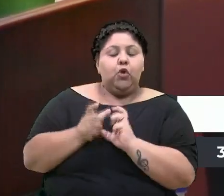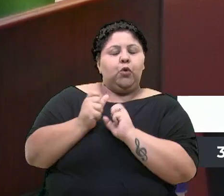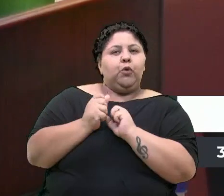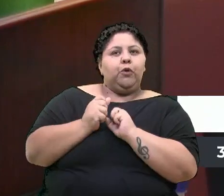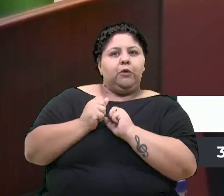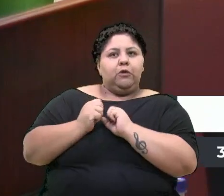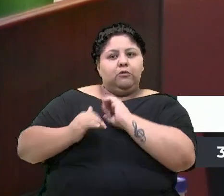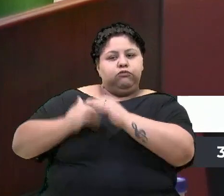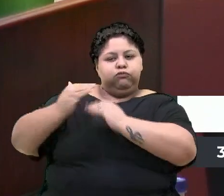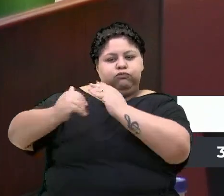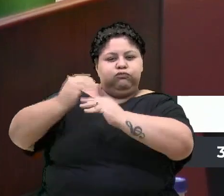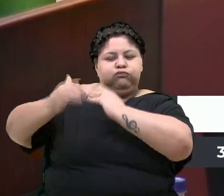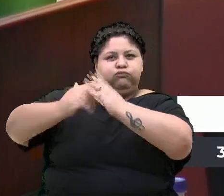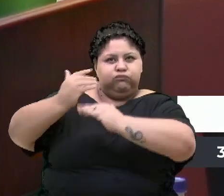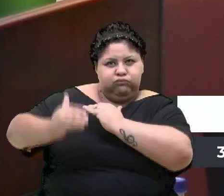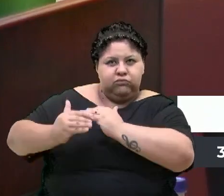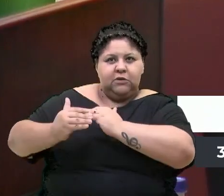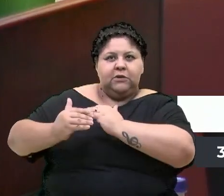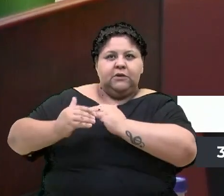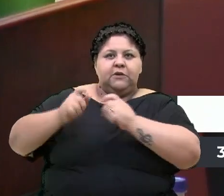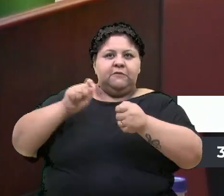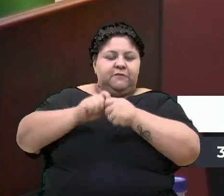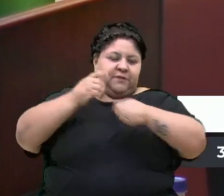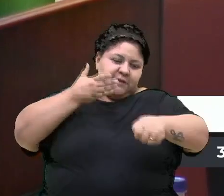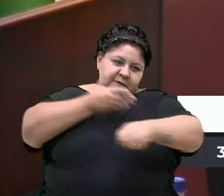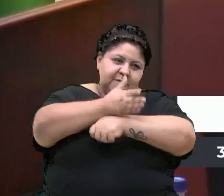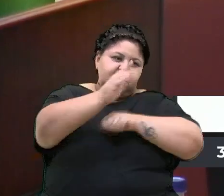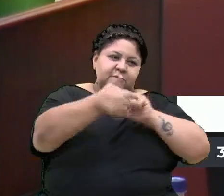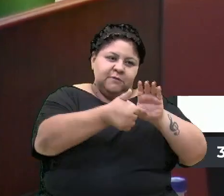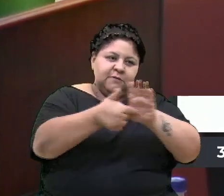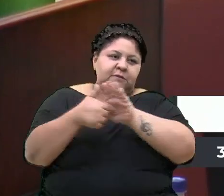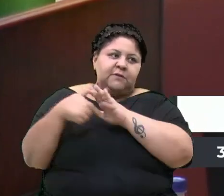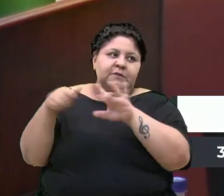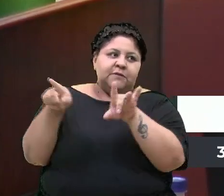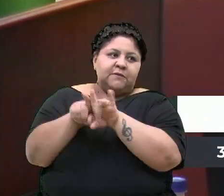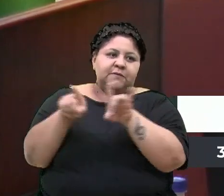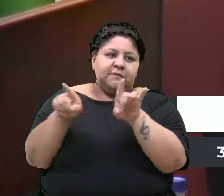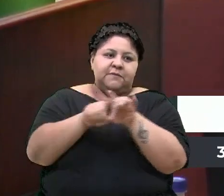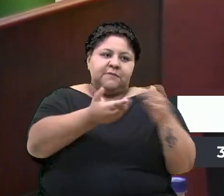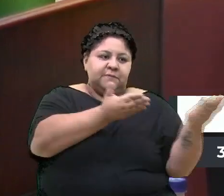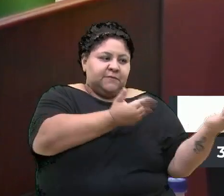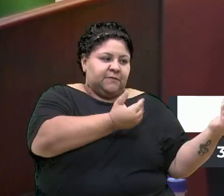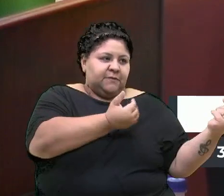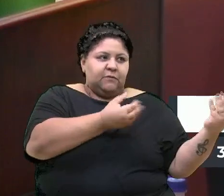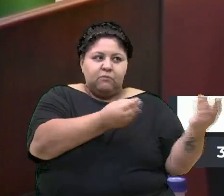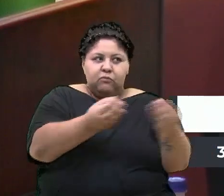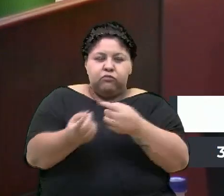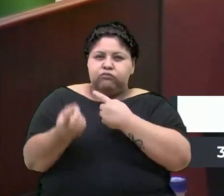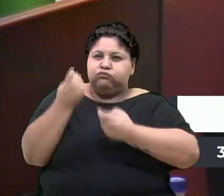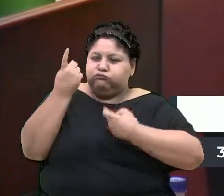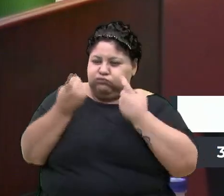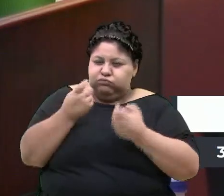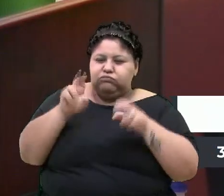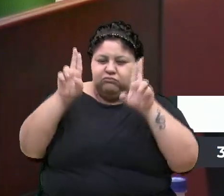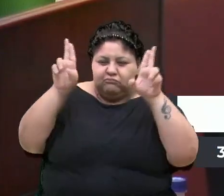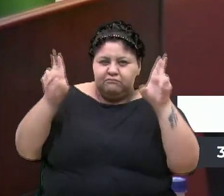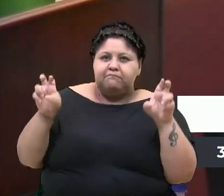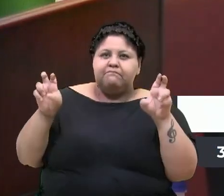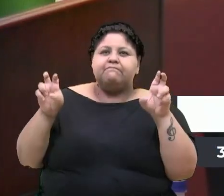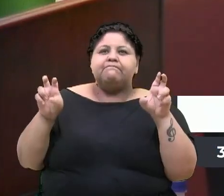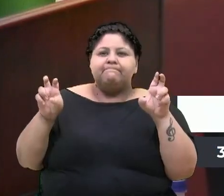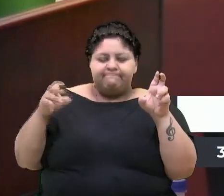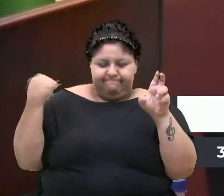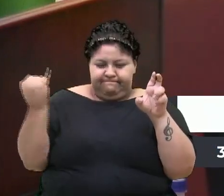ao longo dessa caminhada se envolveram e mostrando também a nossa juventude muito preocupada com temas que são